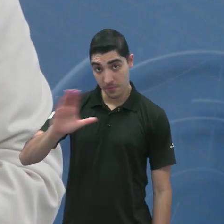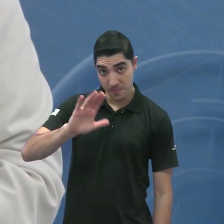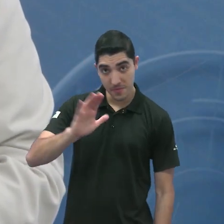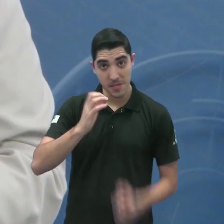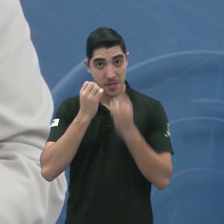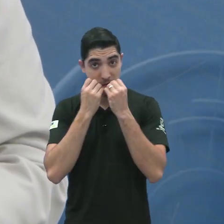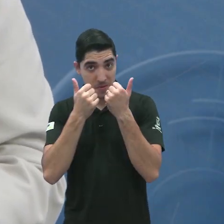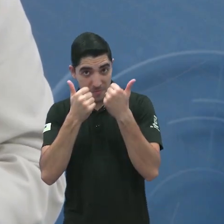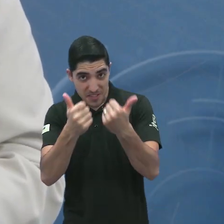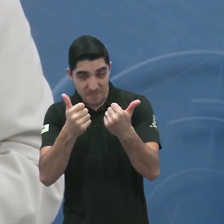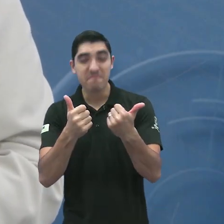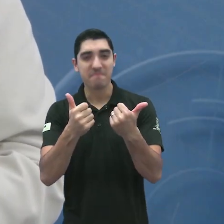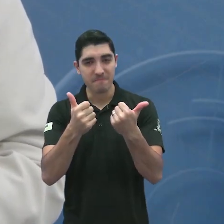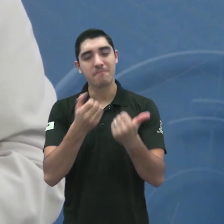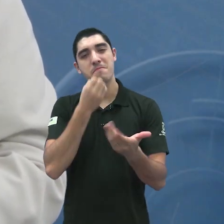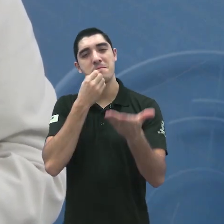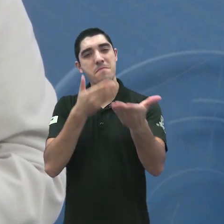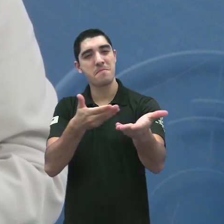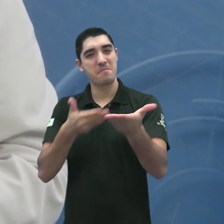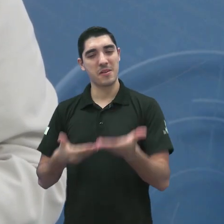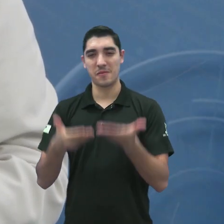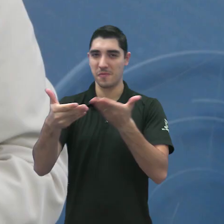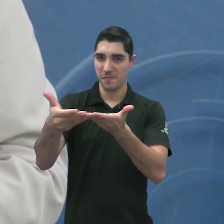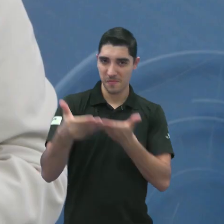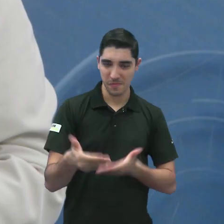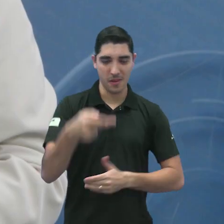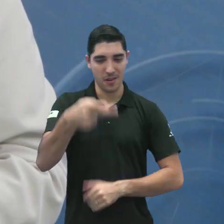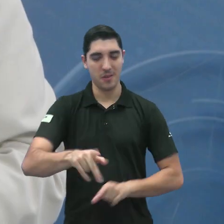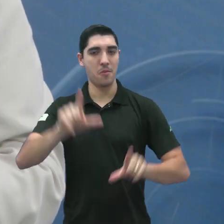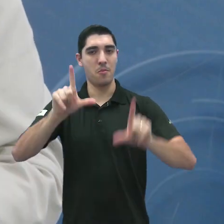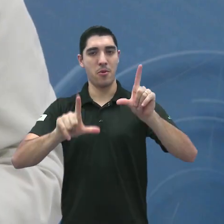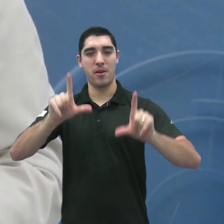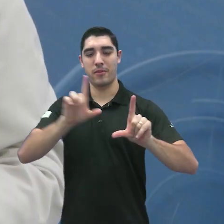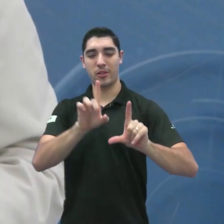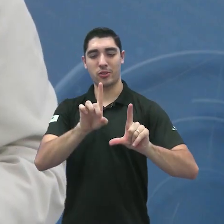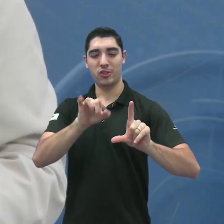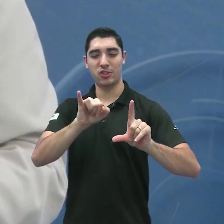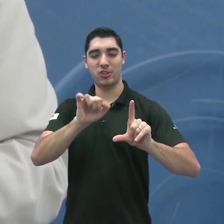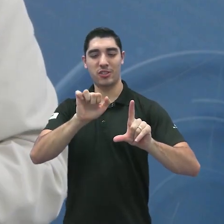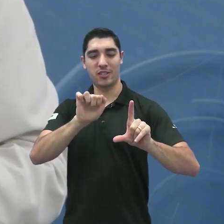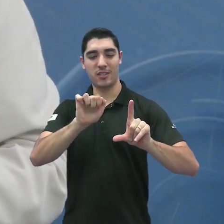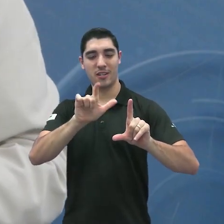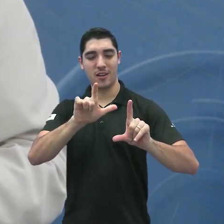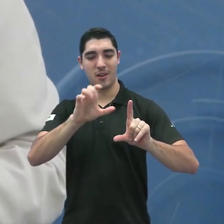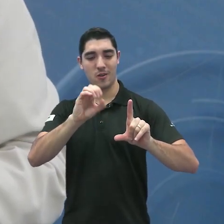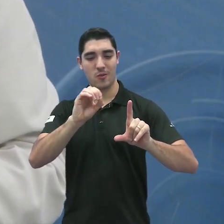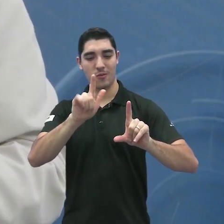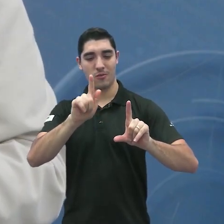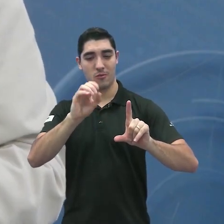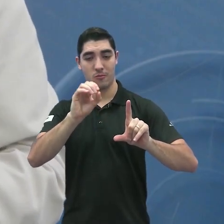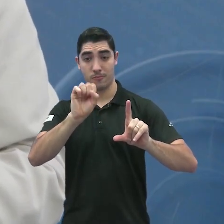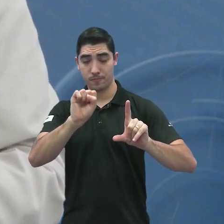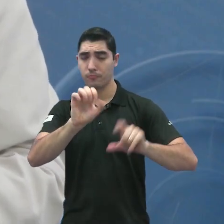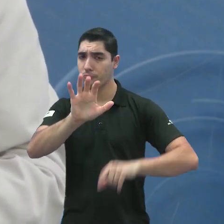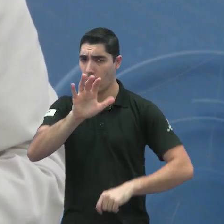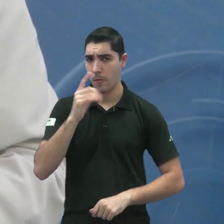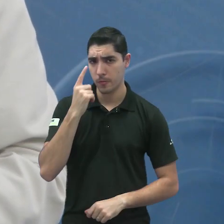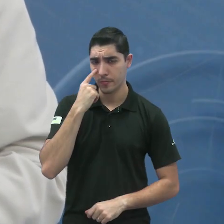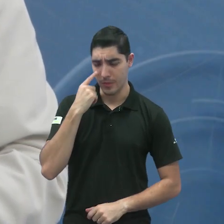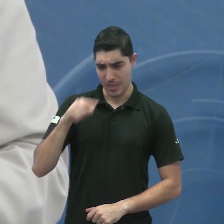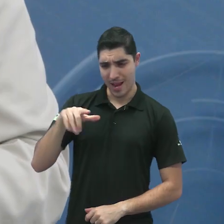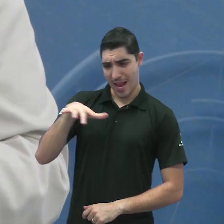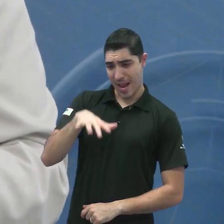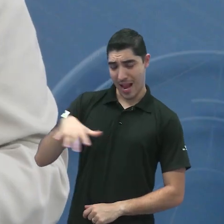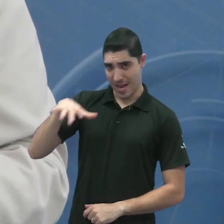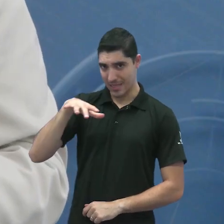Olá, tudo bem com você? Seja muito bem-vindo ao Diálogos da Cidade. Olha só, gente, ser cientista no Brasil já